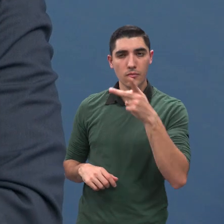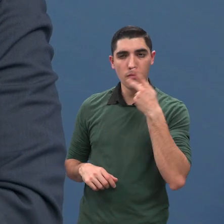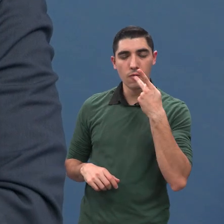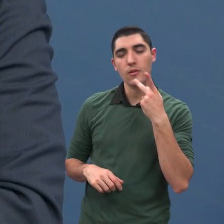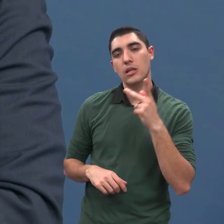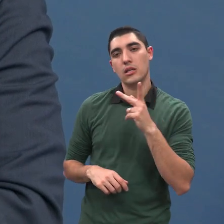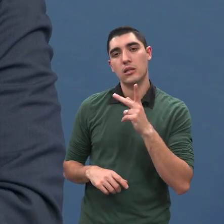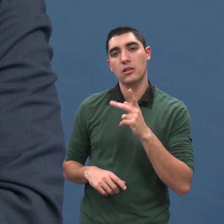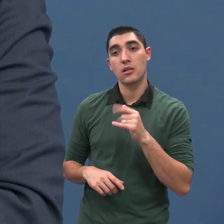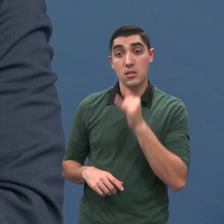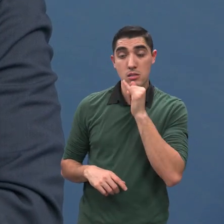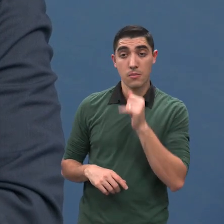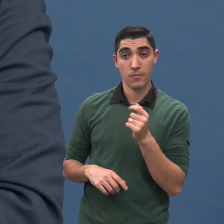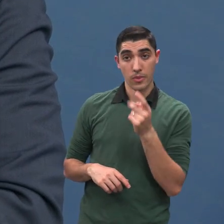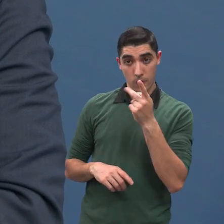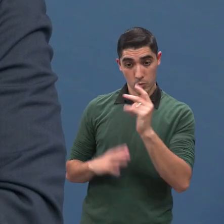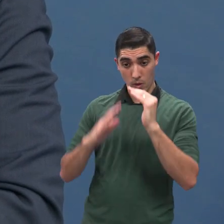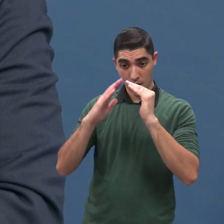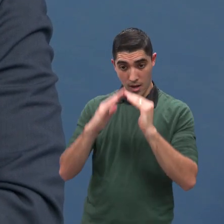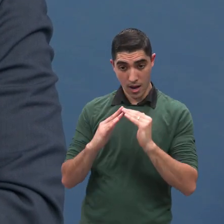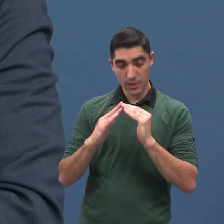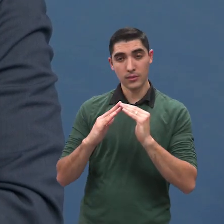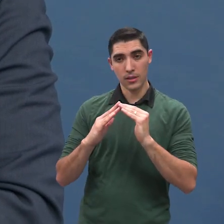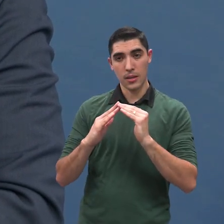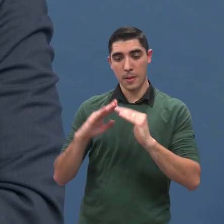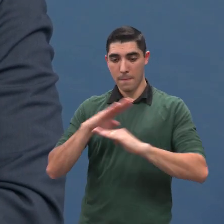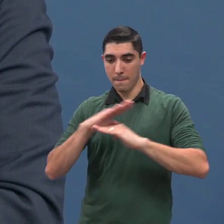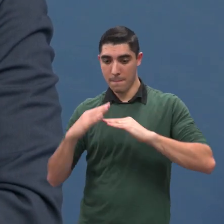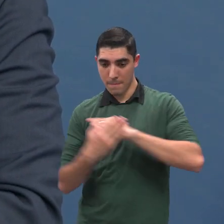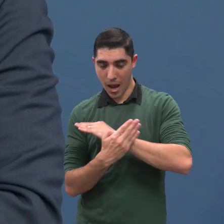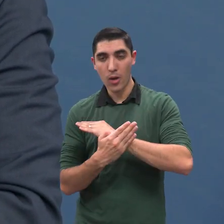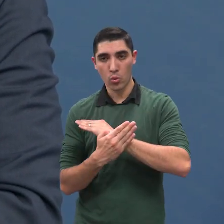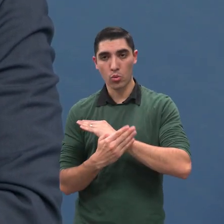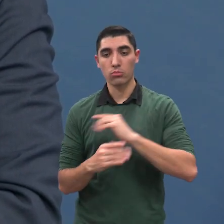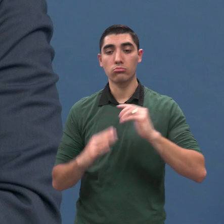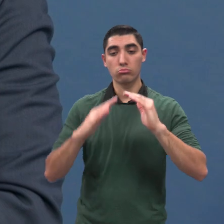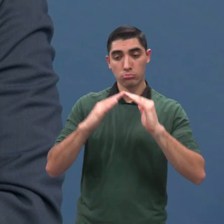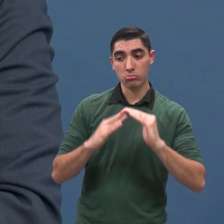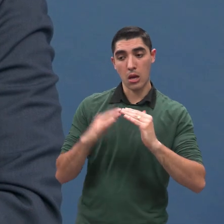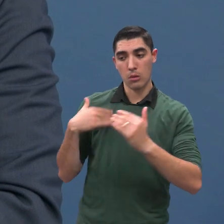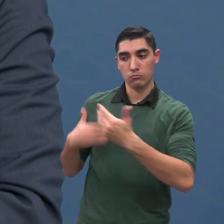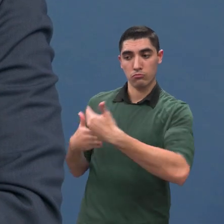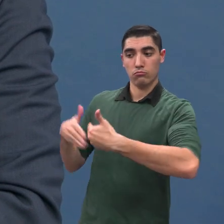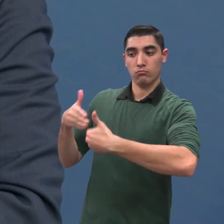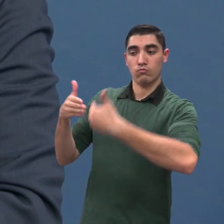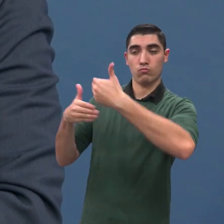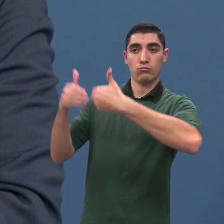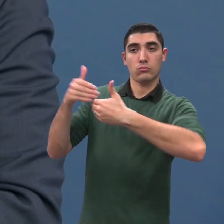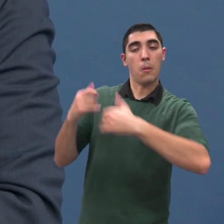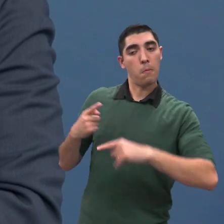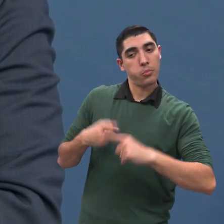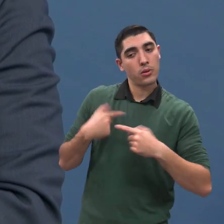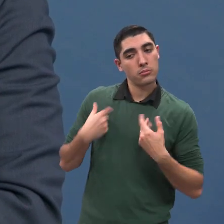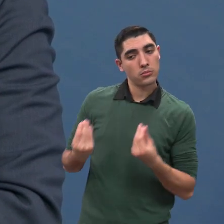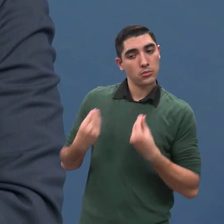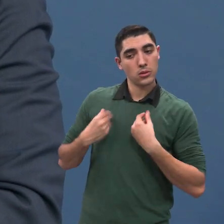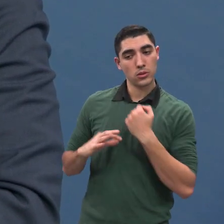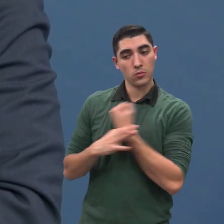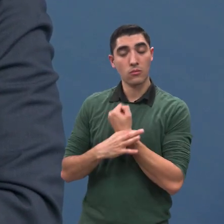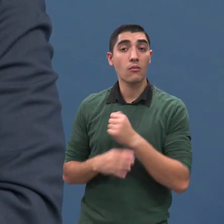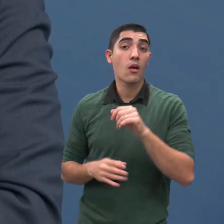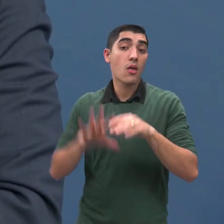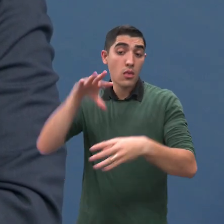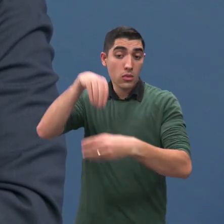o muro de uma casa de bairro, uma casa numa rua aberta, é uma questão de segurança, né. O muro